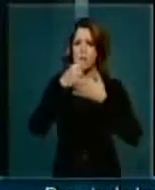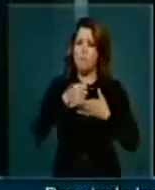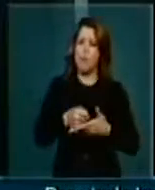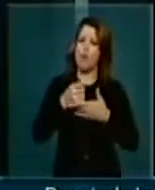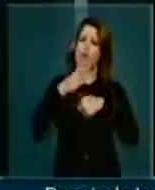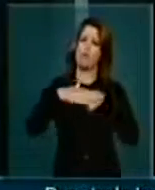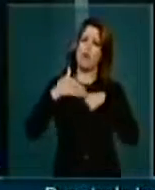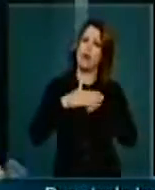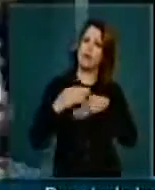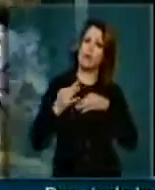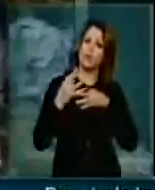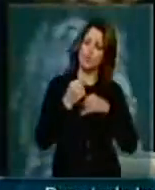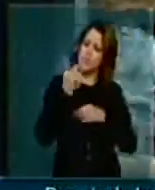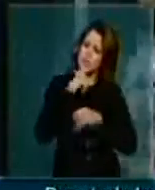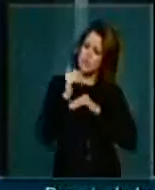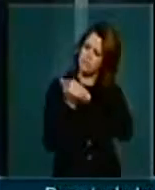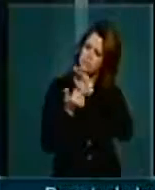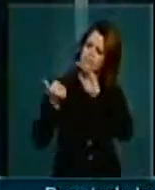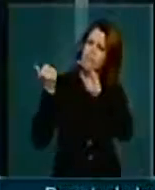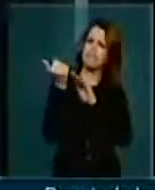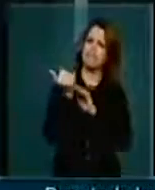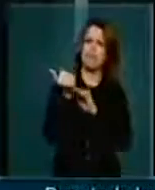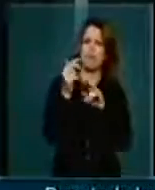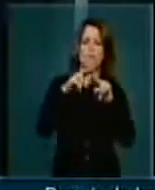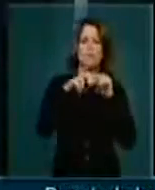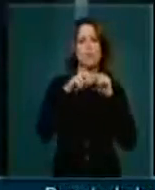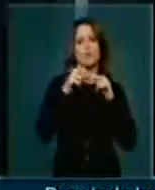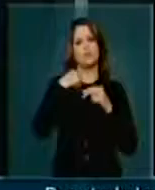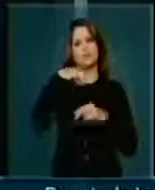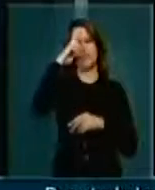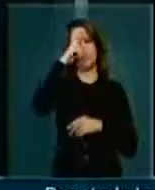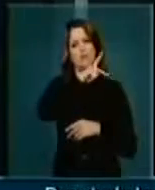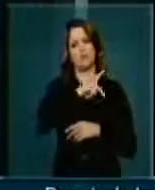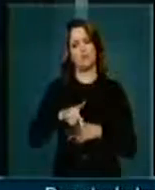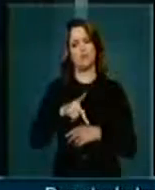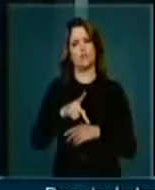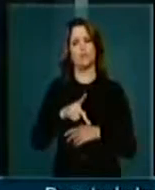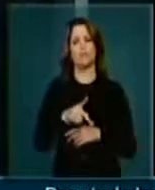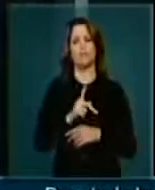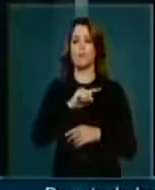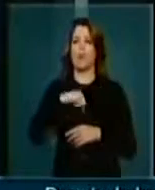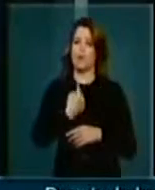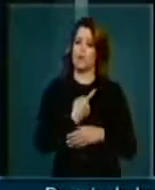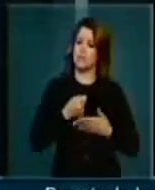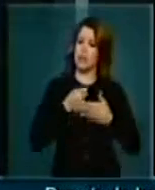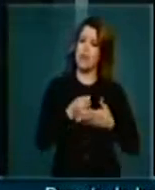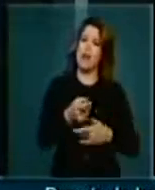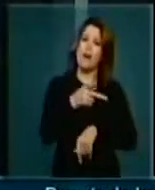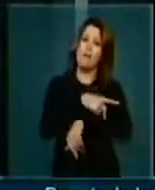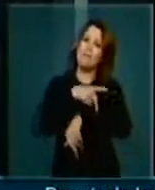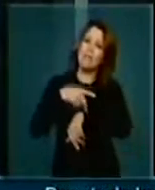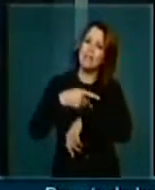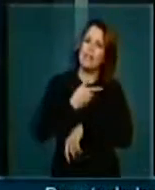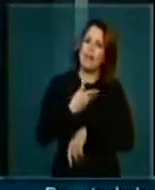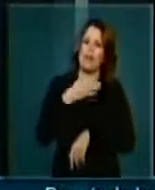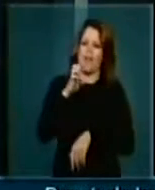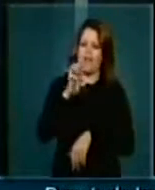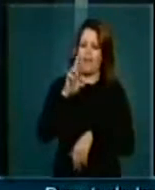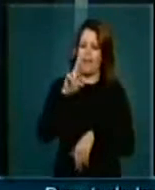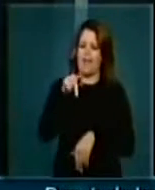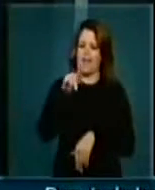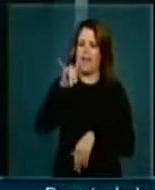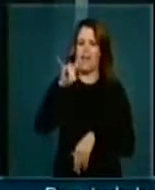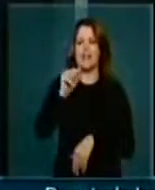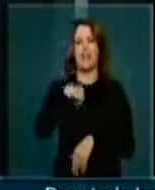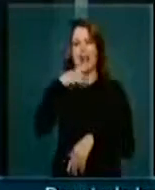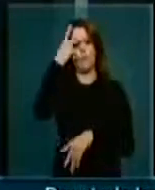tendo o carinho, conseguem se superar. Então, a nossa colega pedagoga, Érica, foi